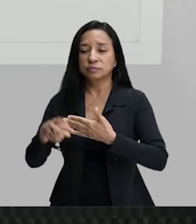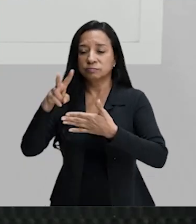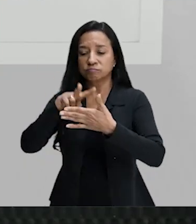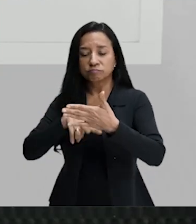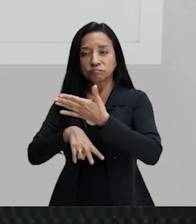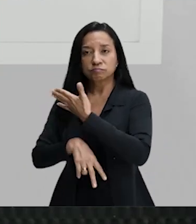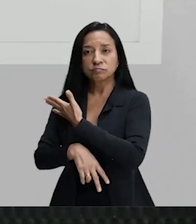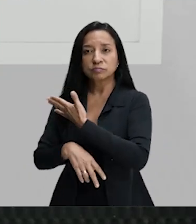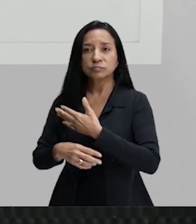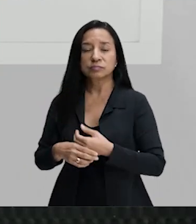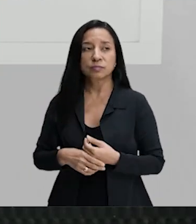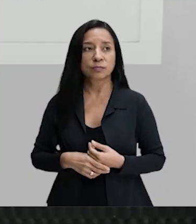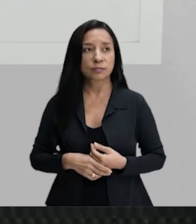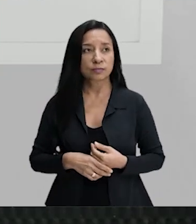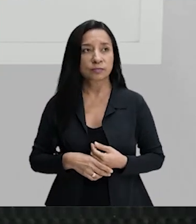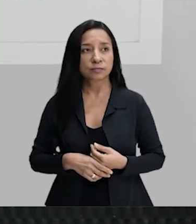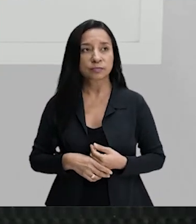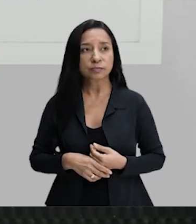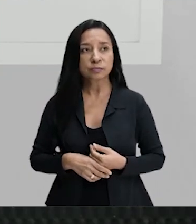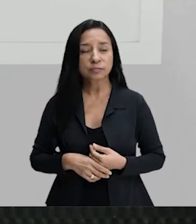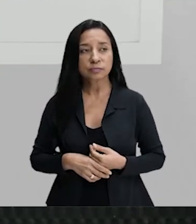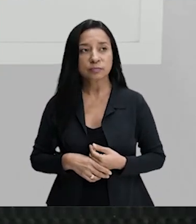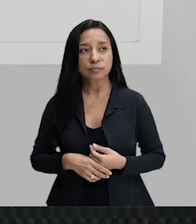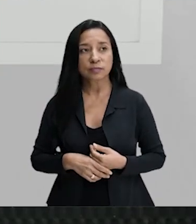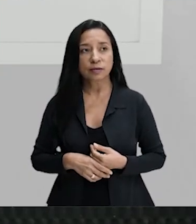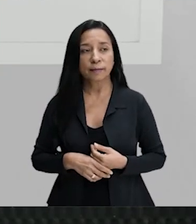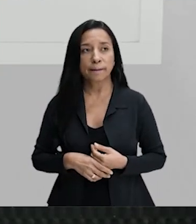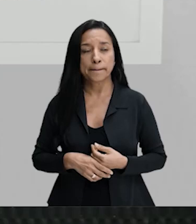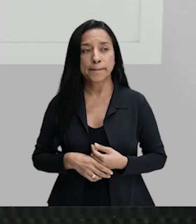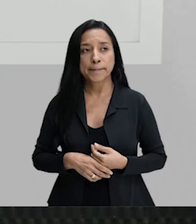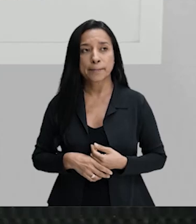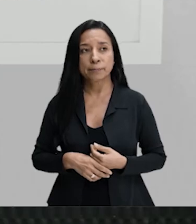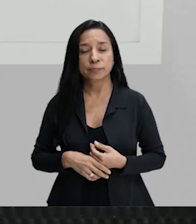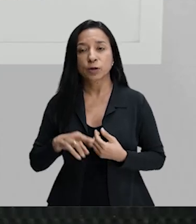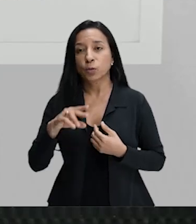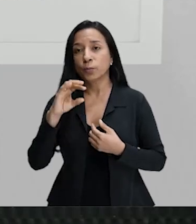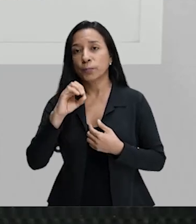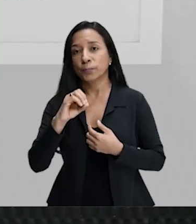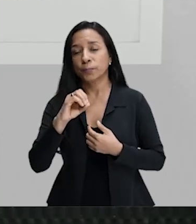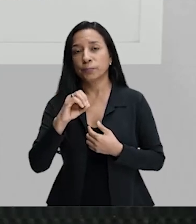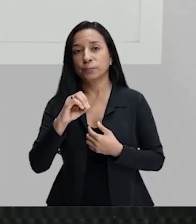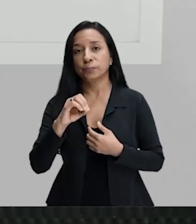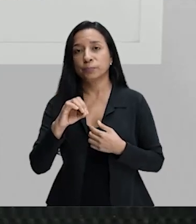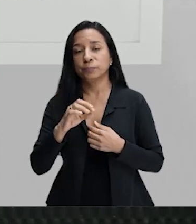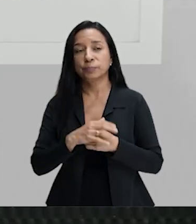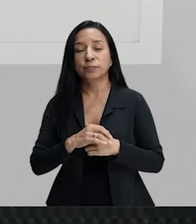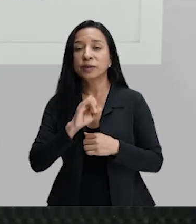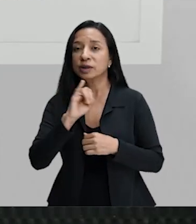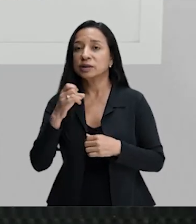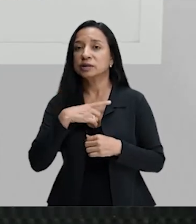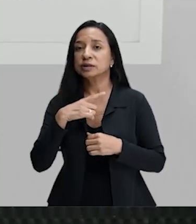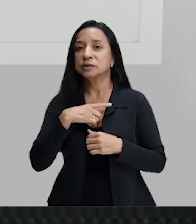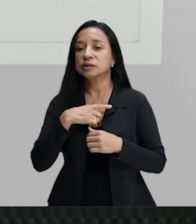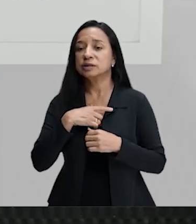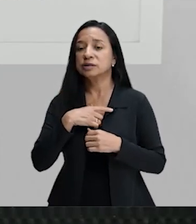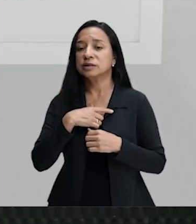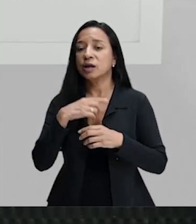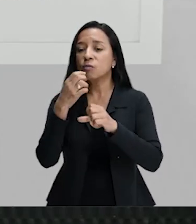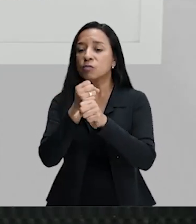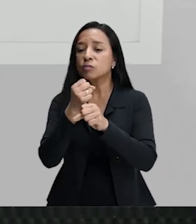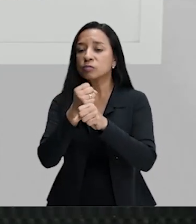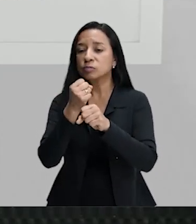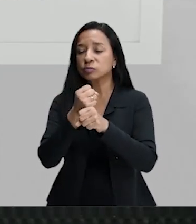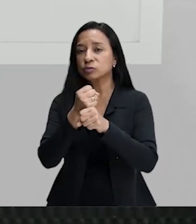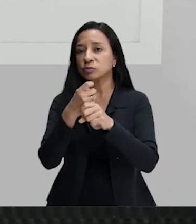mais 3x por x dá mais 3, igual a 0. Turminha, se você tem um produto de fatores que